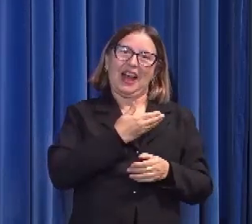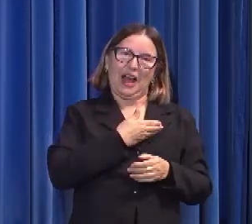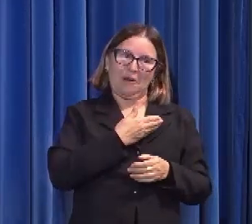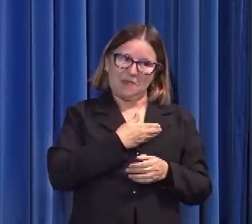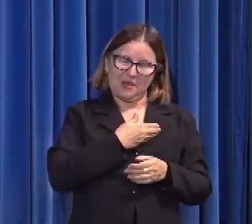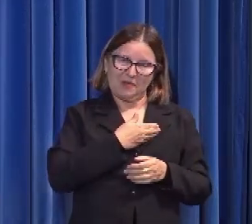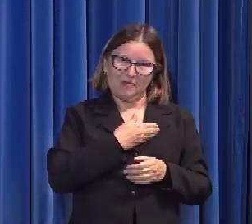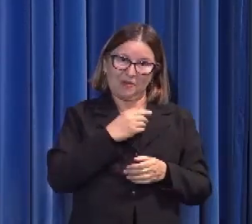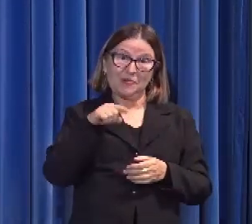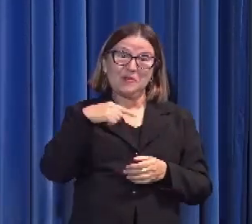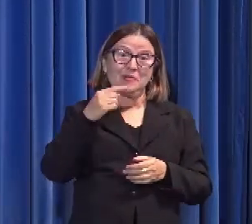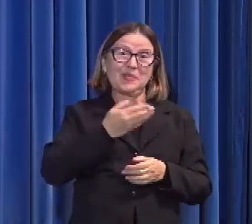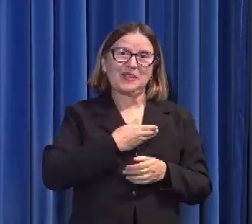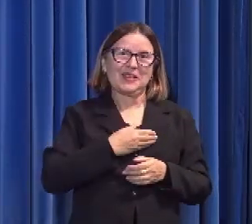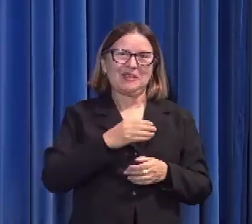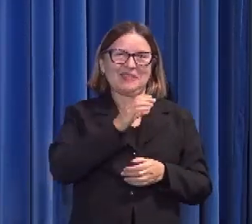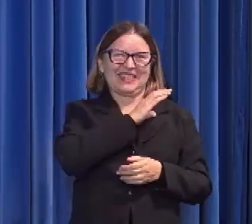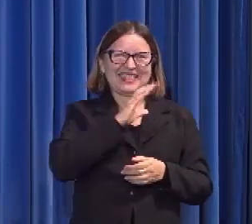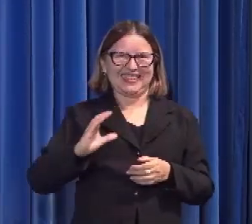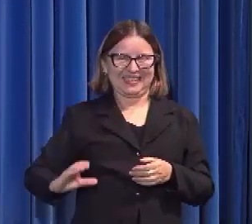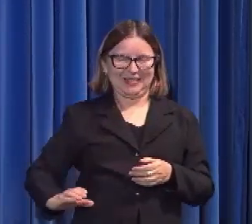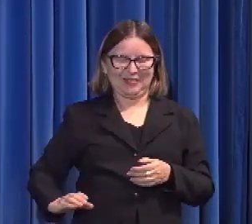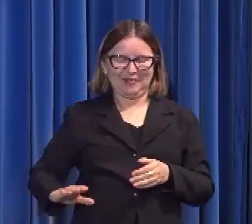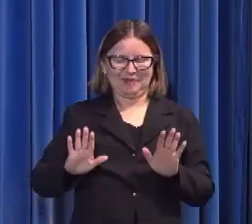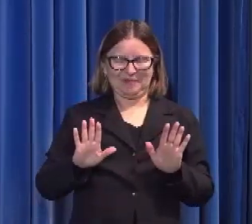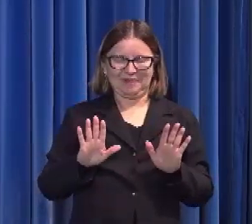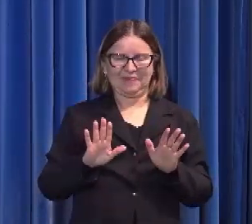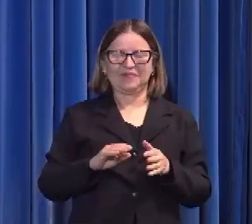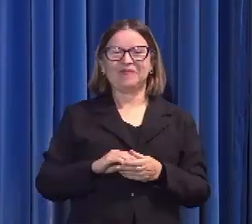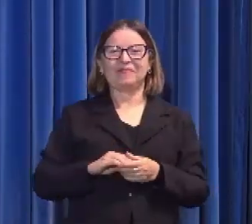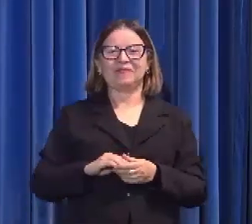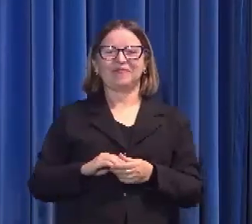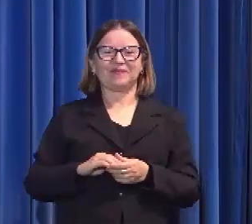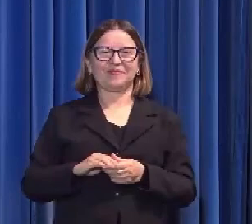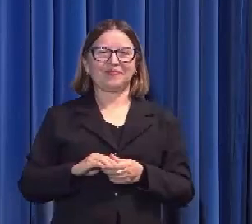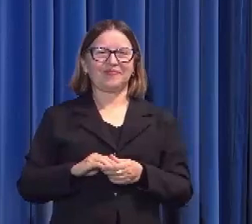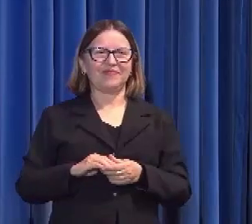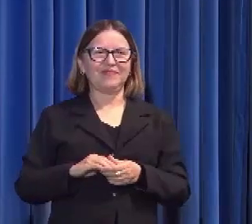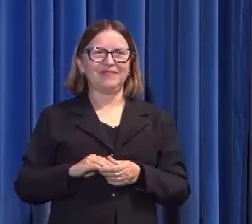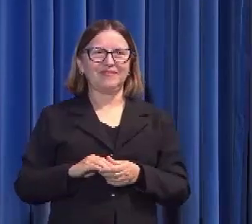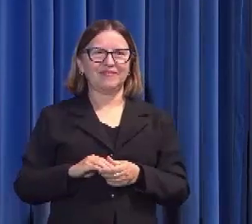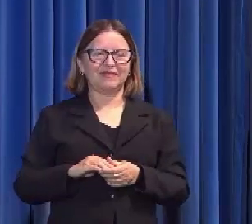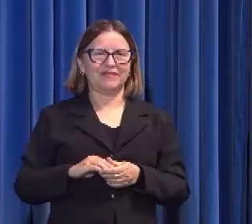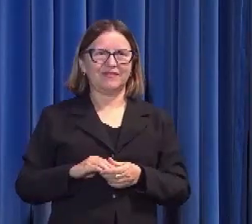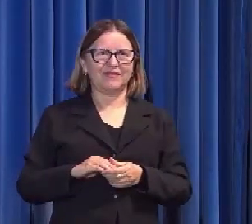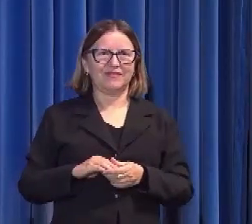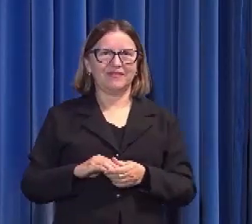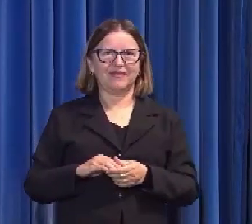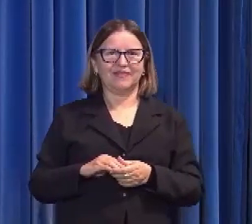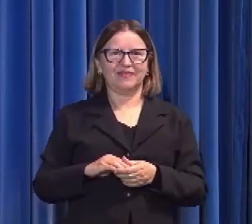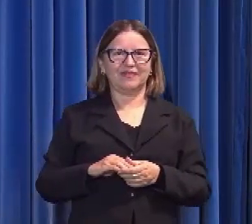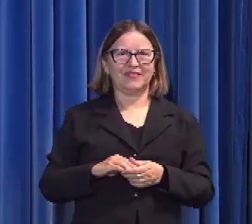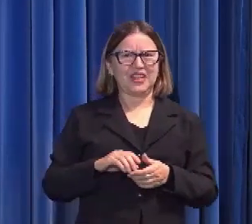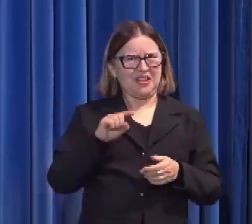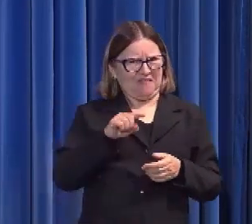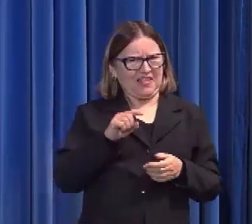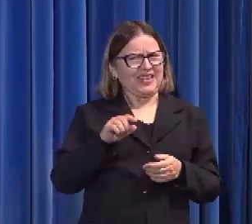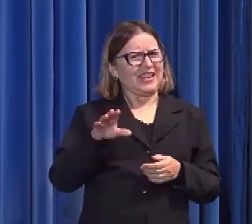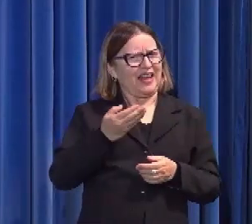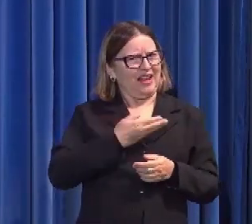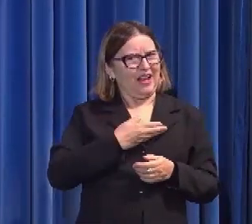Cristo oi olha só o Vanderlei Você é amigo de Cristo